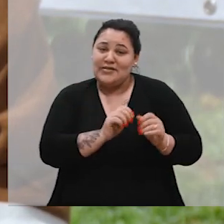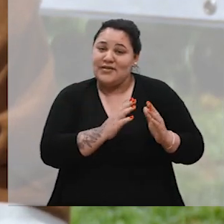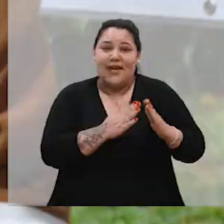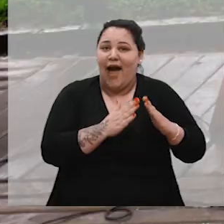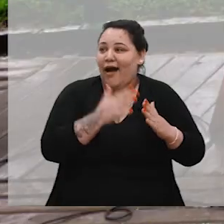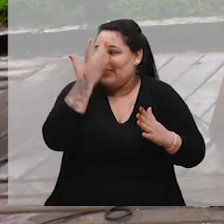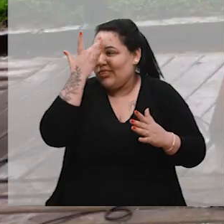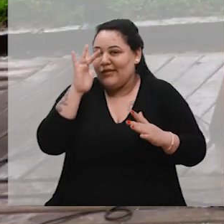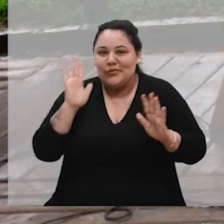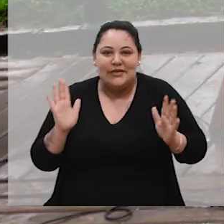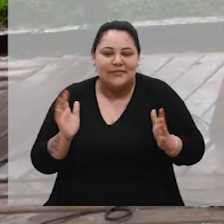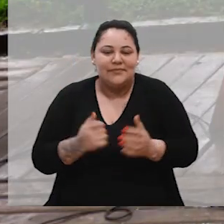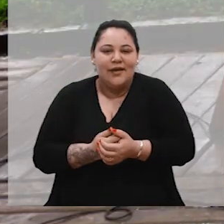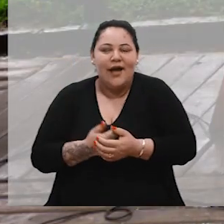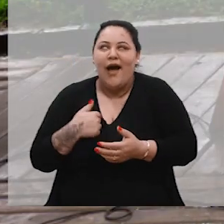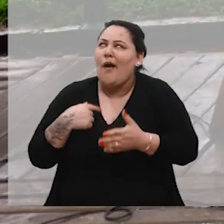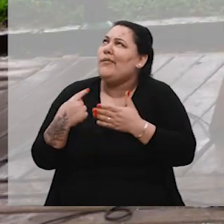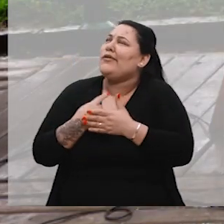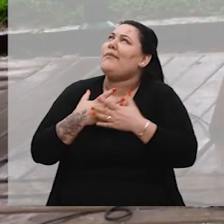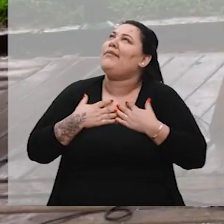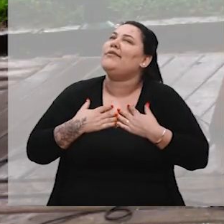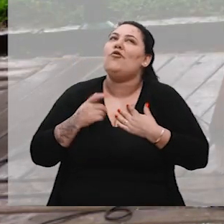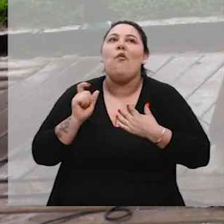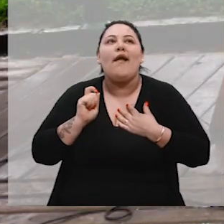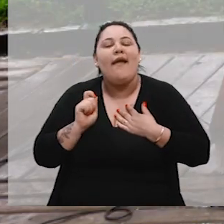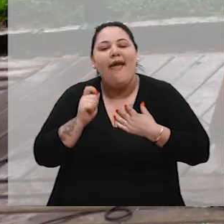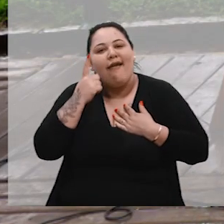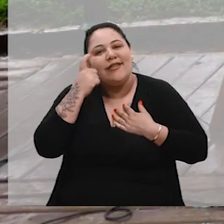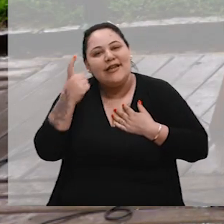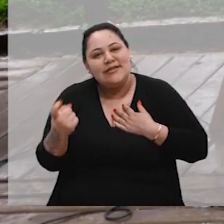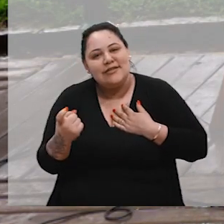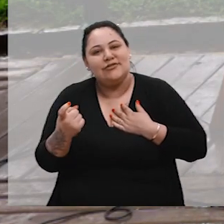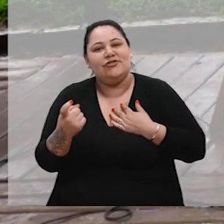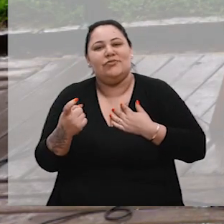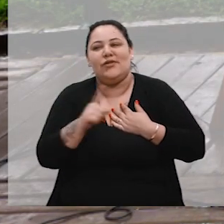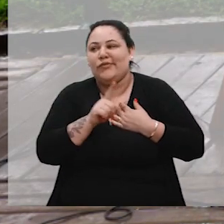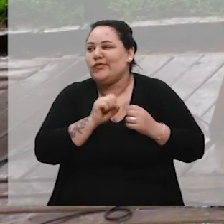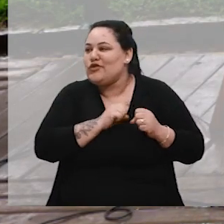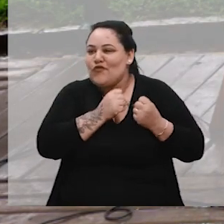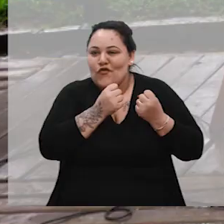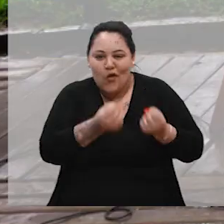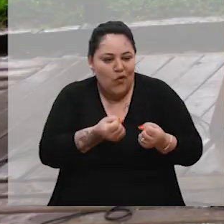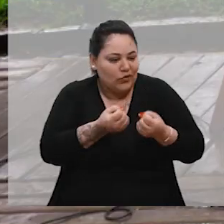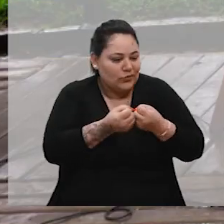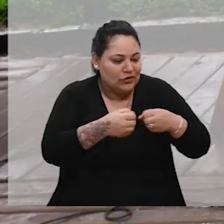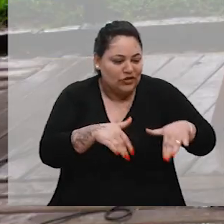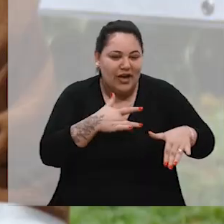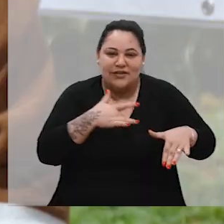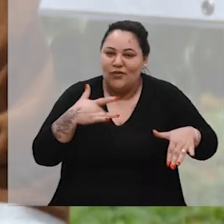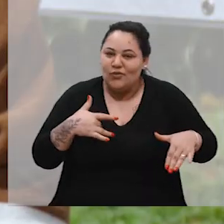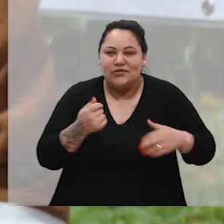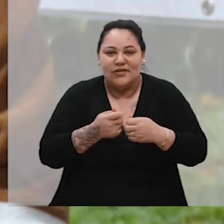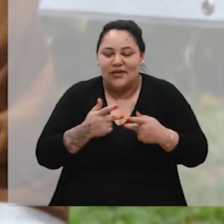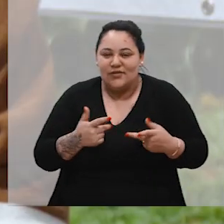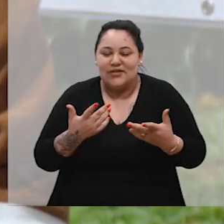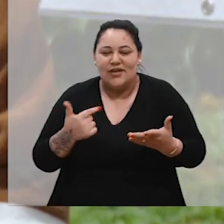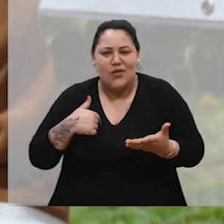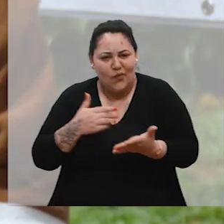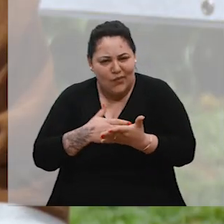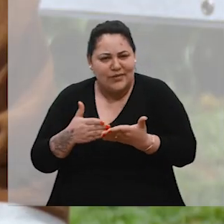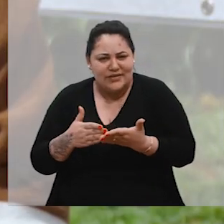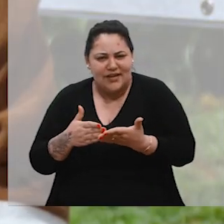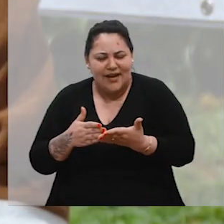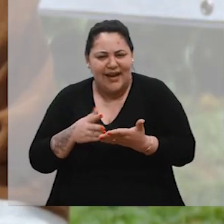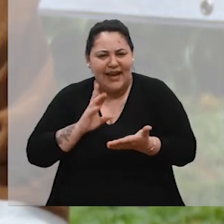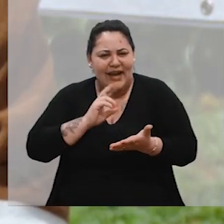para fazer. E o que seria interessante para eu fazer sem eu me expor, sem prejudicar a minha saúde? E